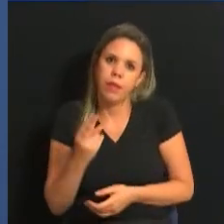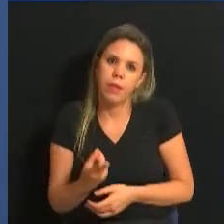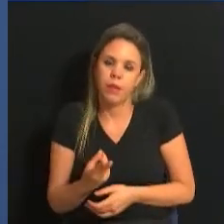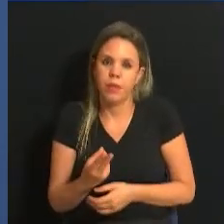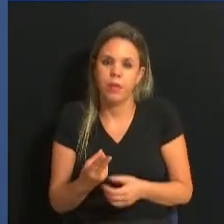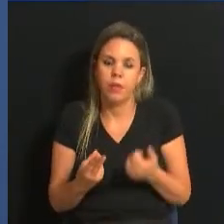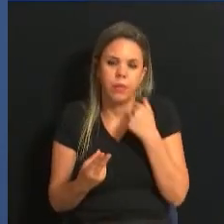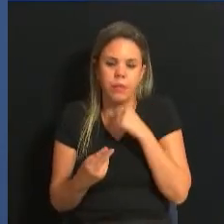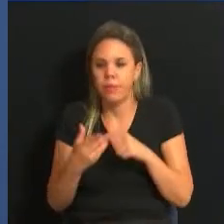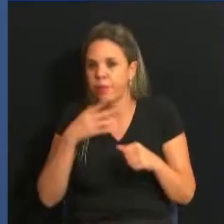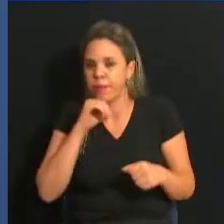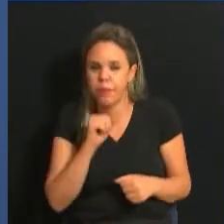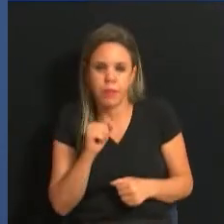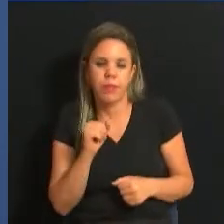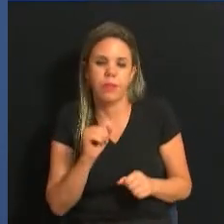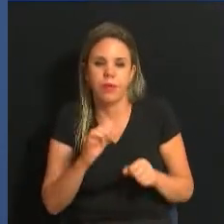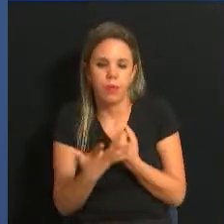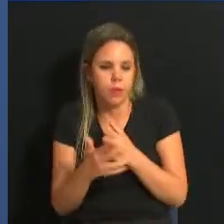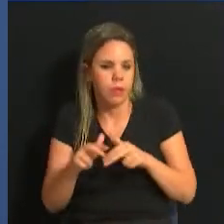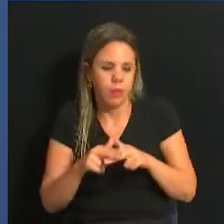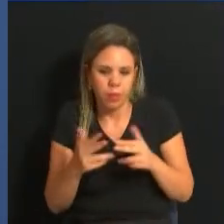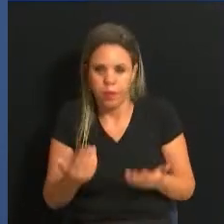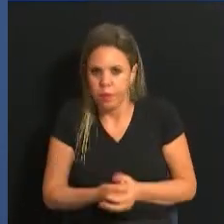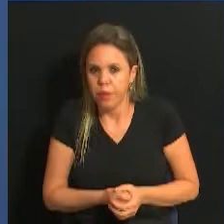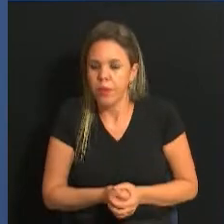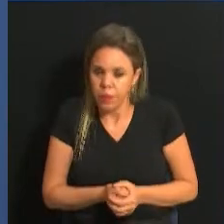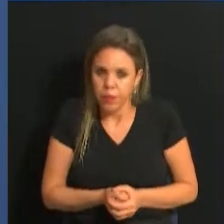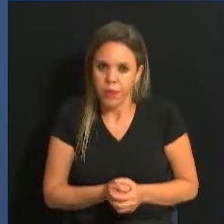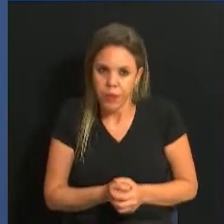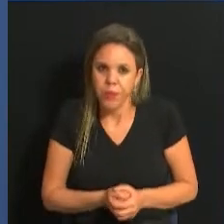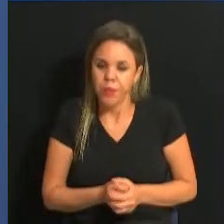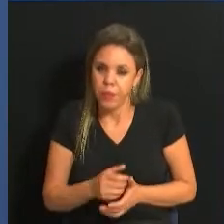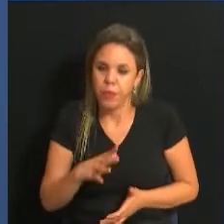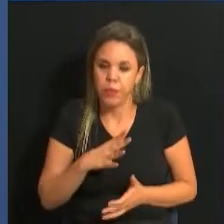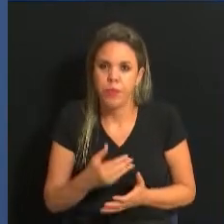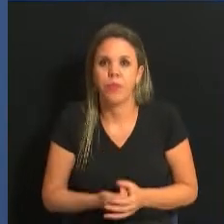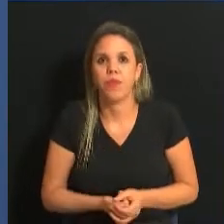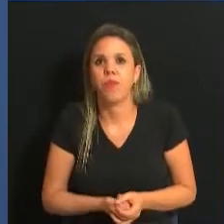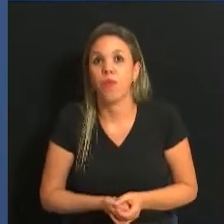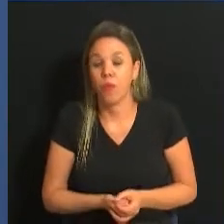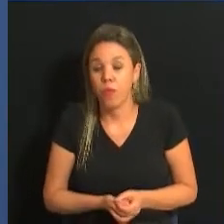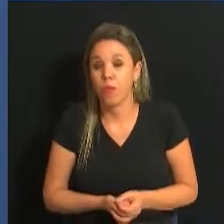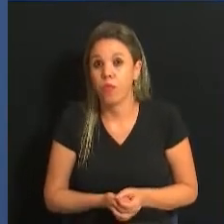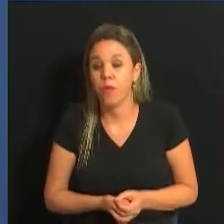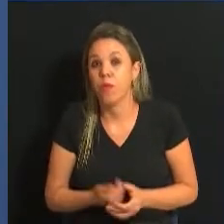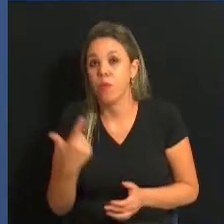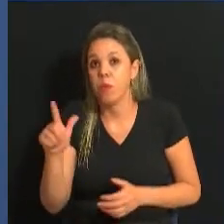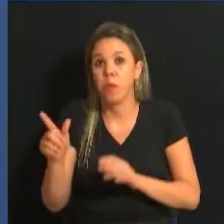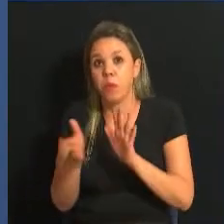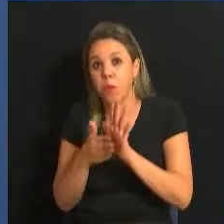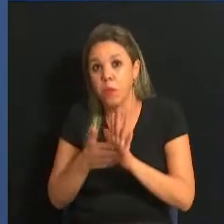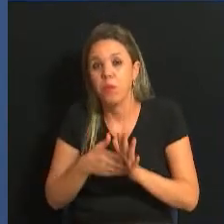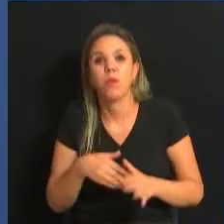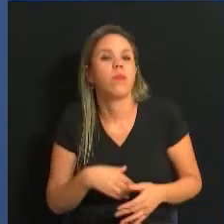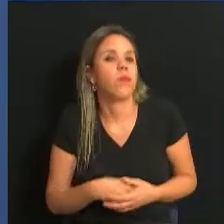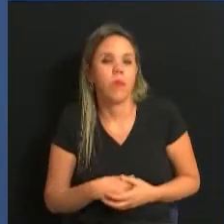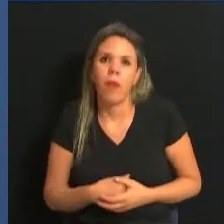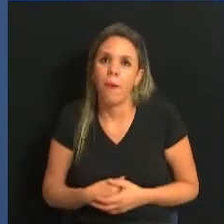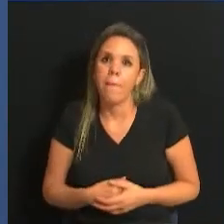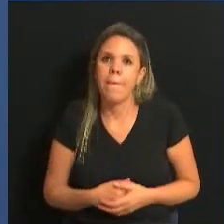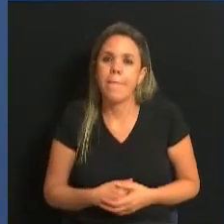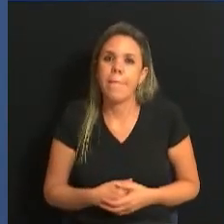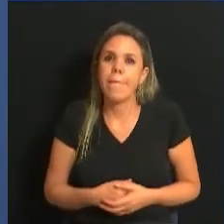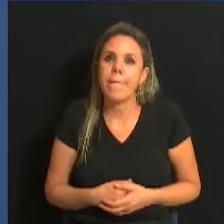a mãe ou o pai ou ambos em razão da doença aqui na nossa cidade. Outra proposta é também a que